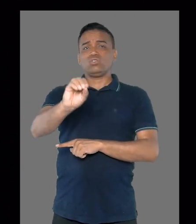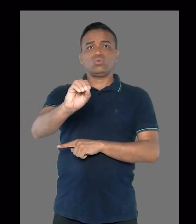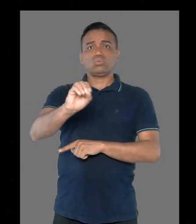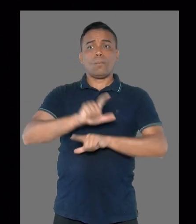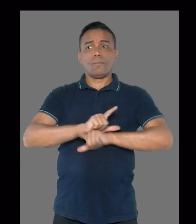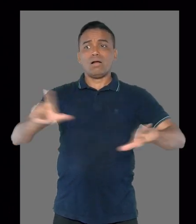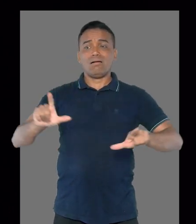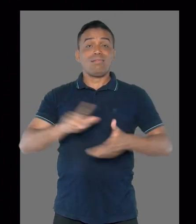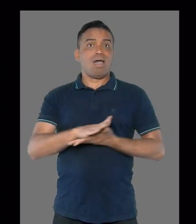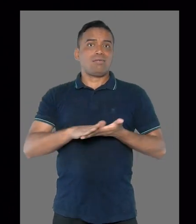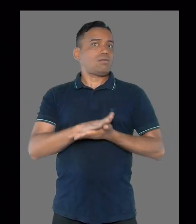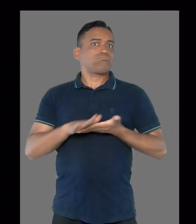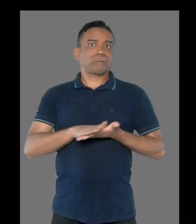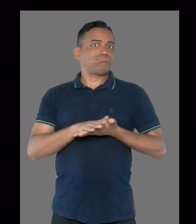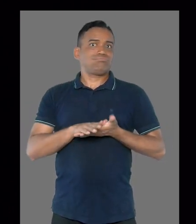absoluta. Né?